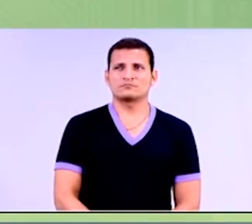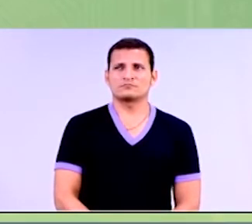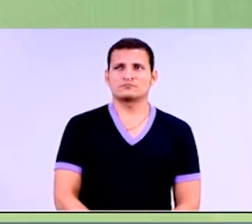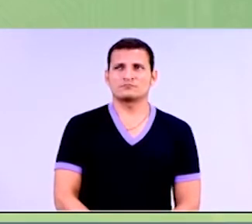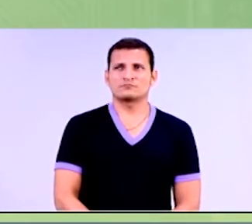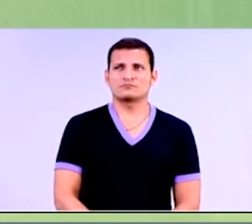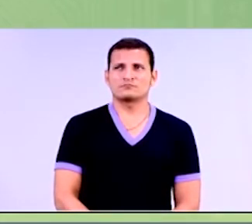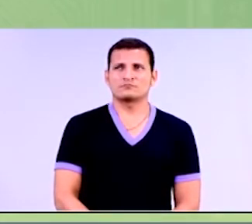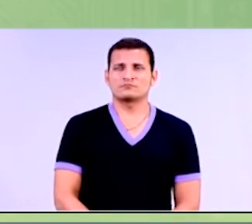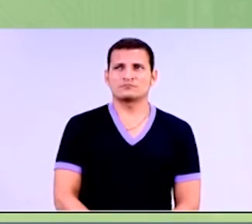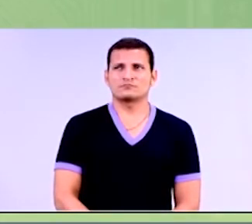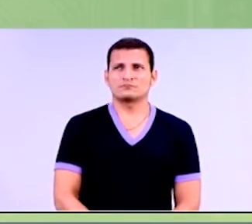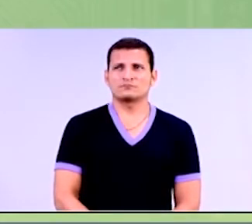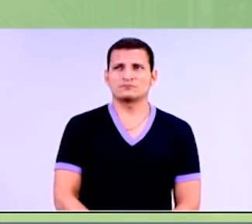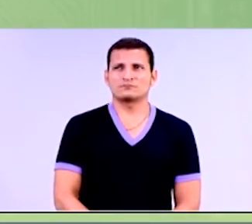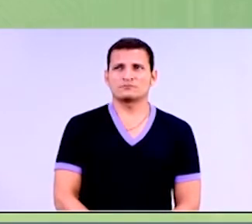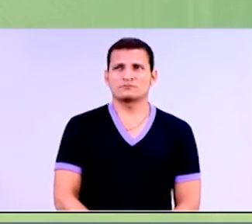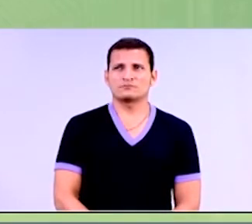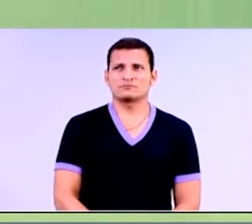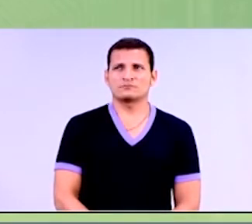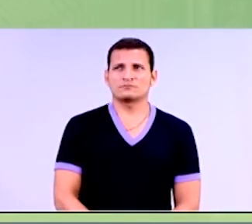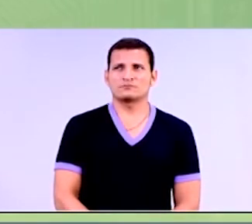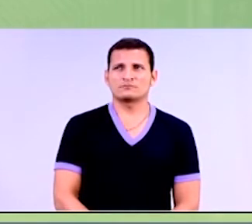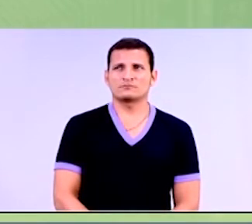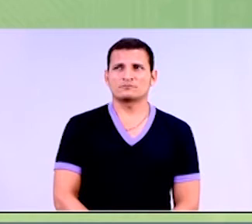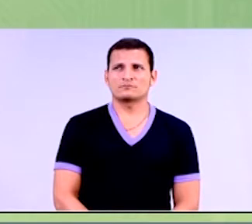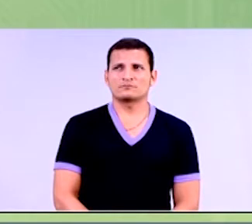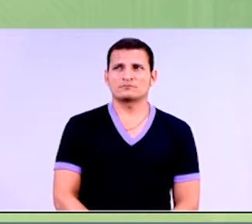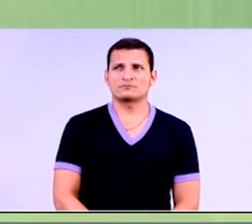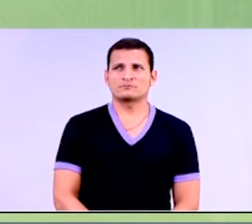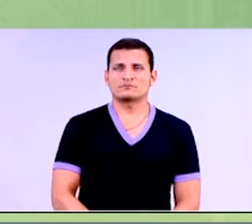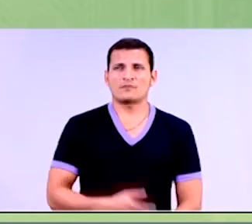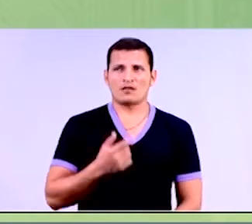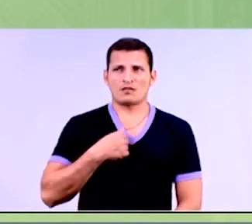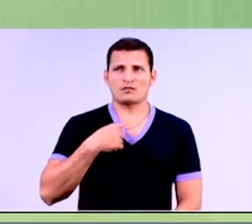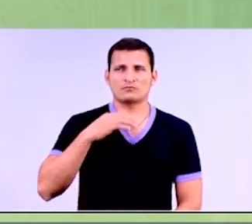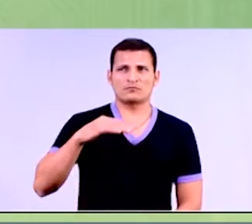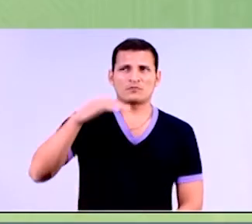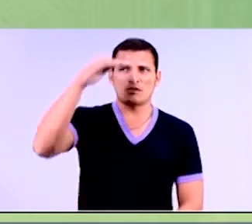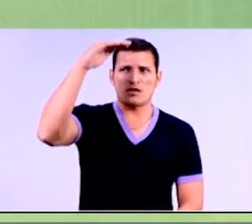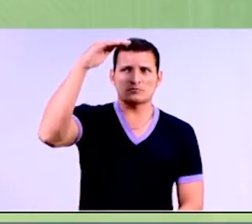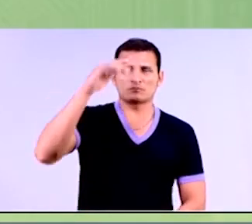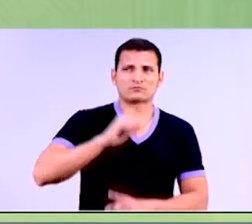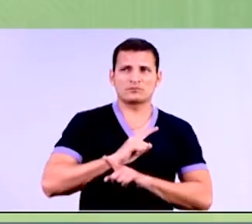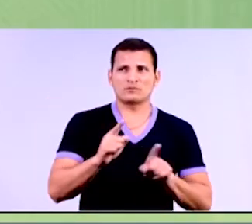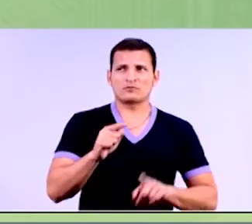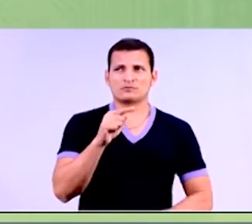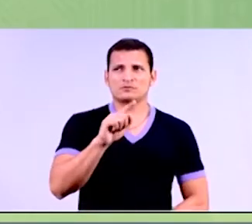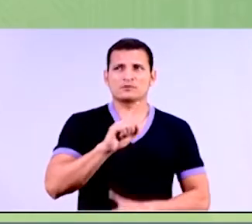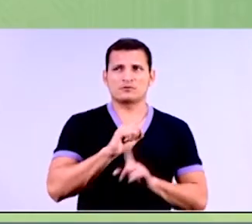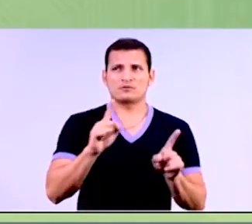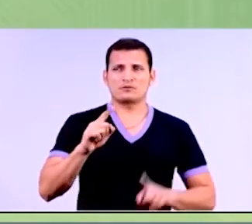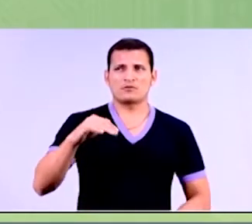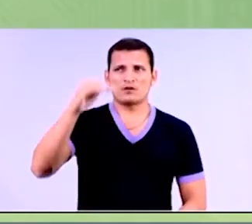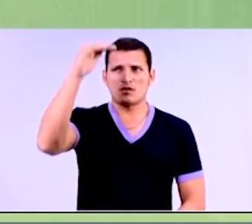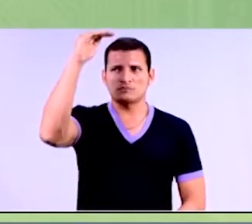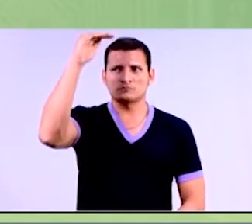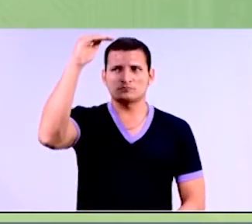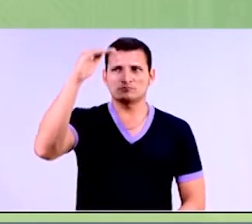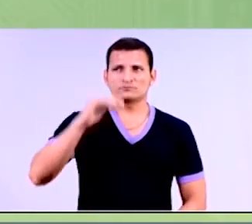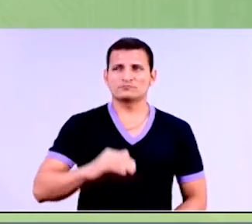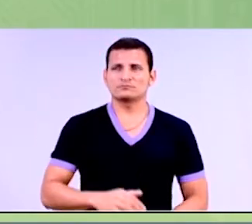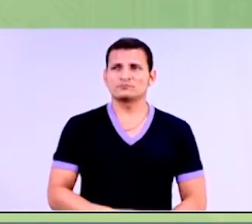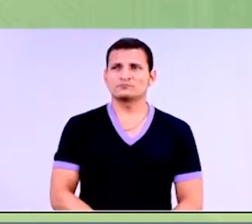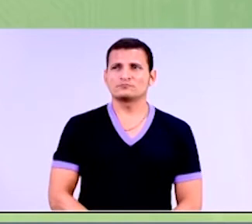tall? No, you are not tall. Eu sou alta? Não, você não é alta. Aqui, what about Bob and